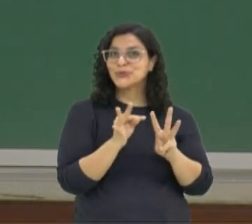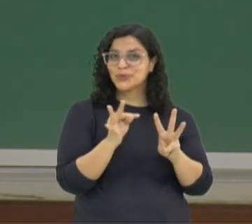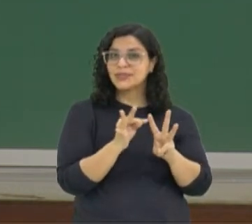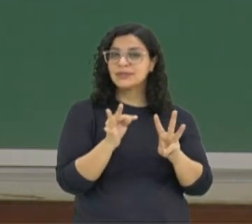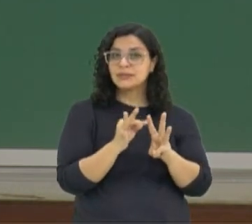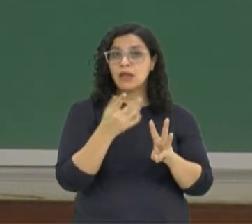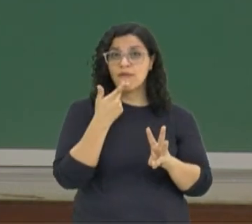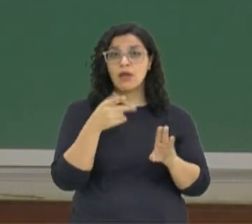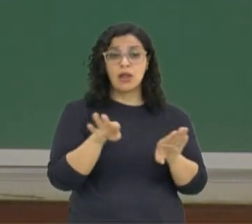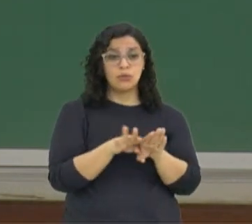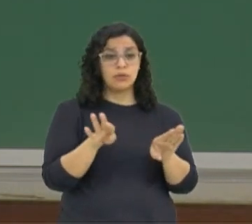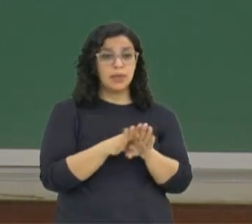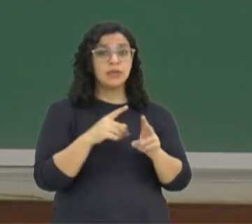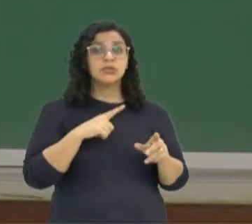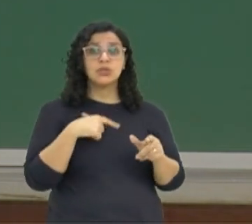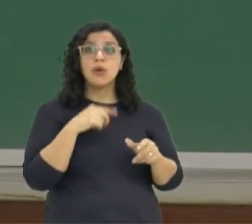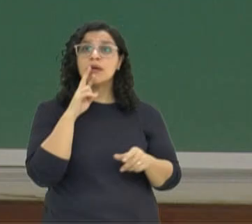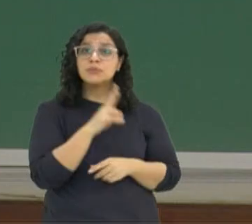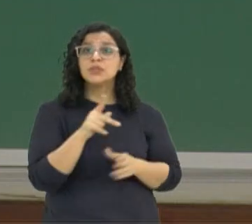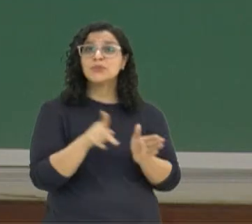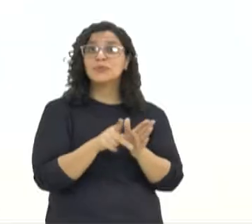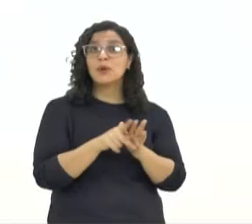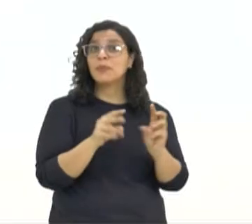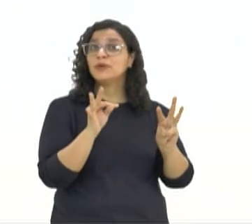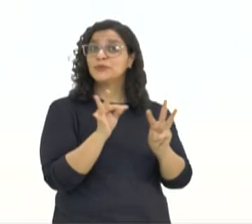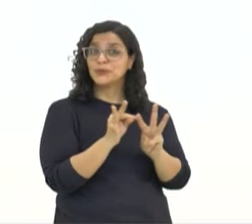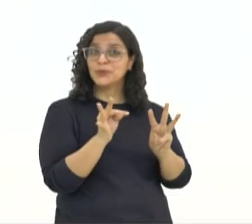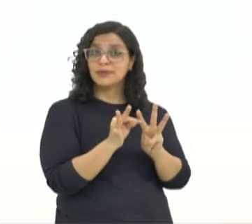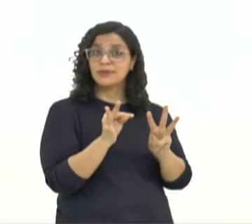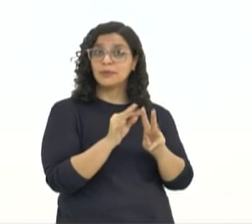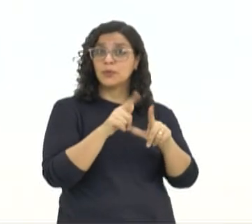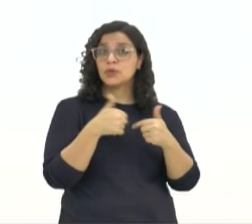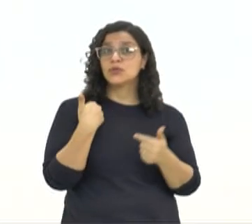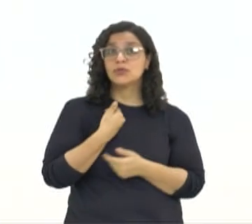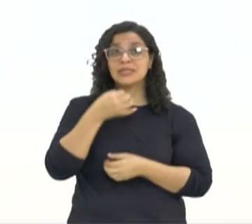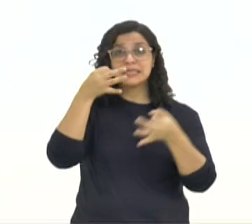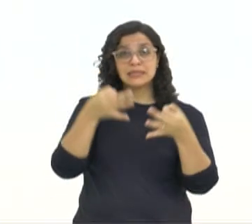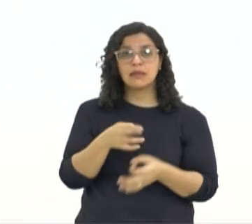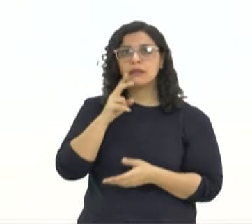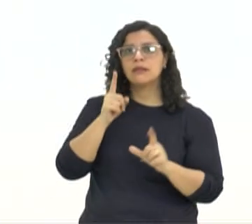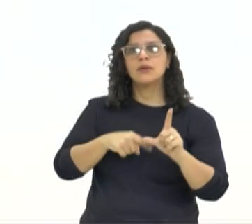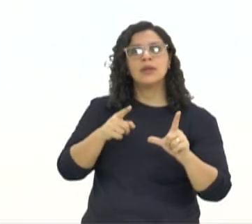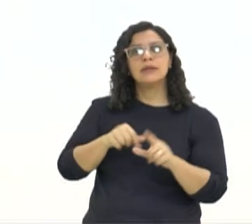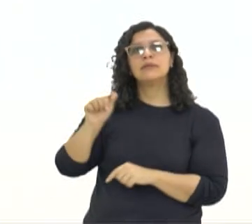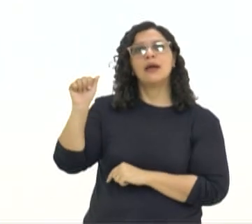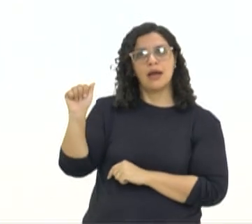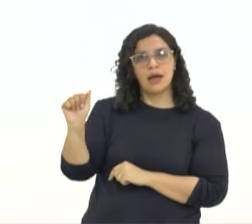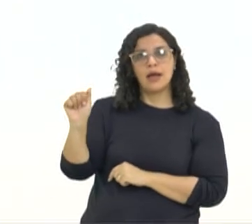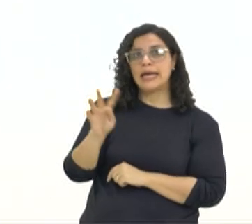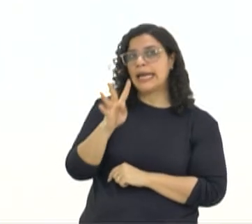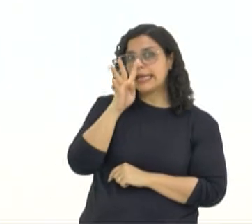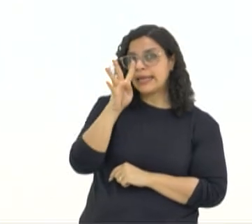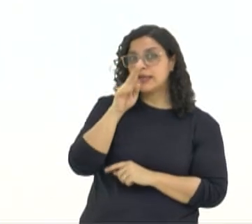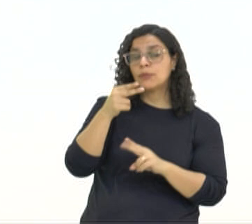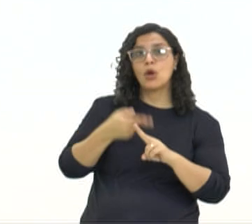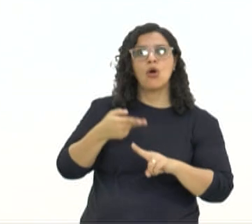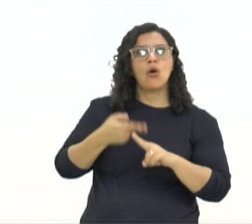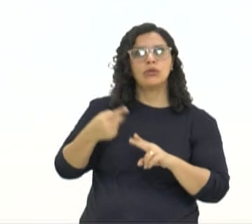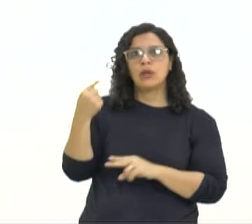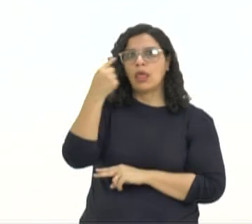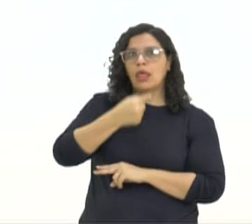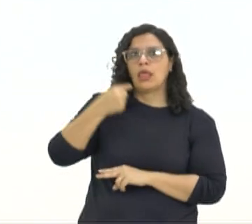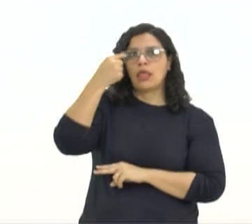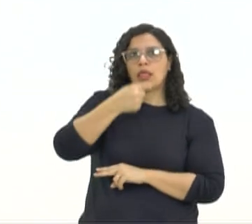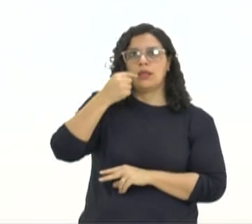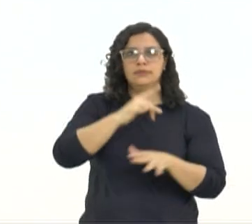tuita que ele está tuitando, né? Portanto, a nossa letra correta é a letra A, crítica ao uso excessivo de